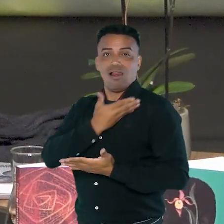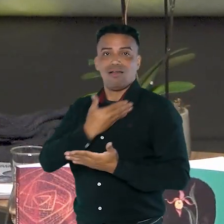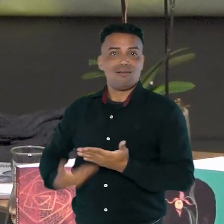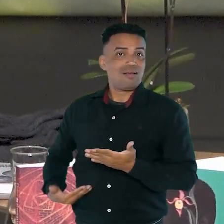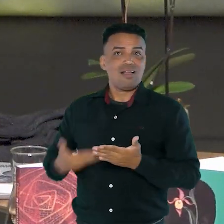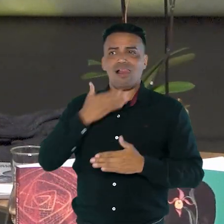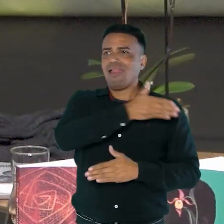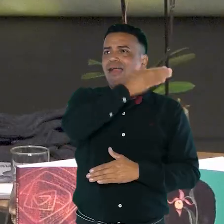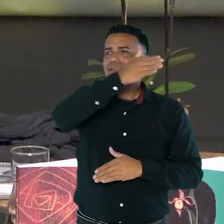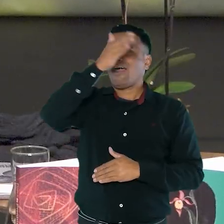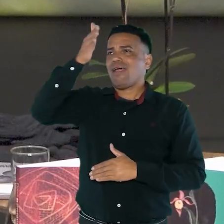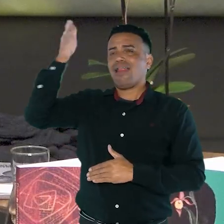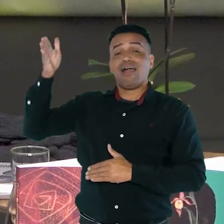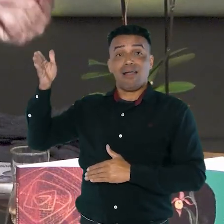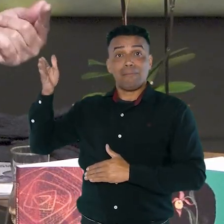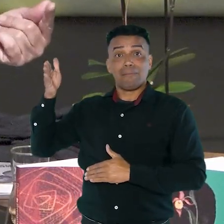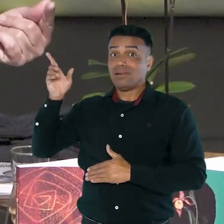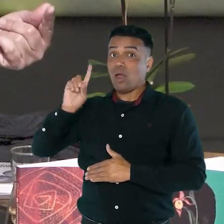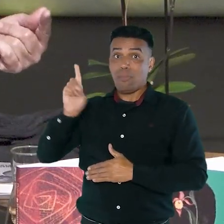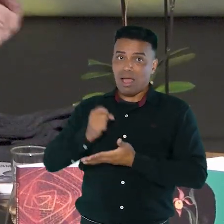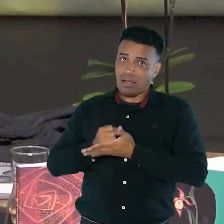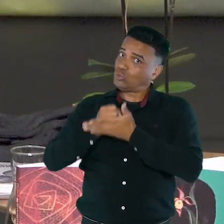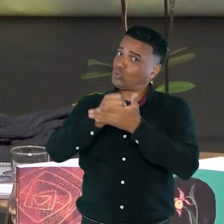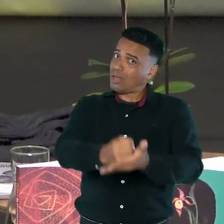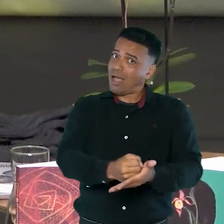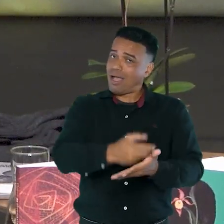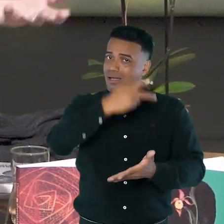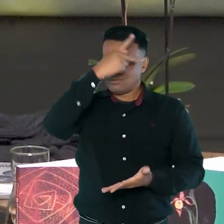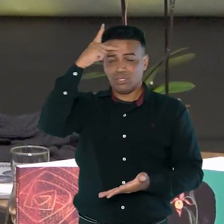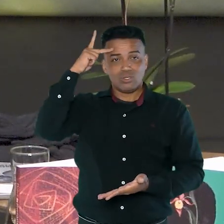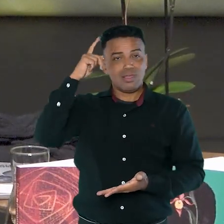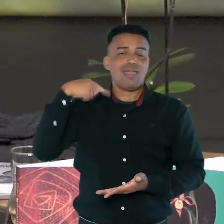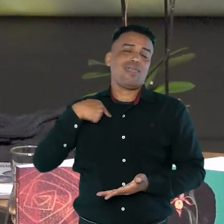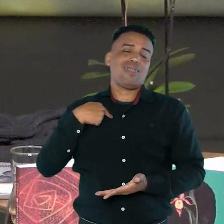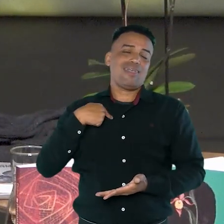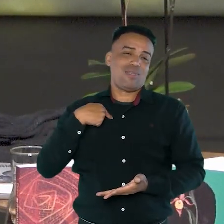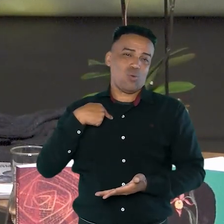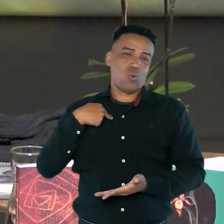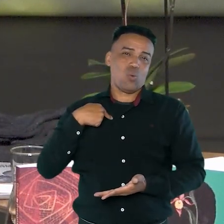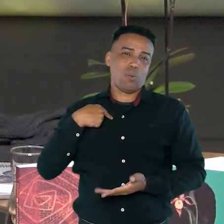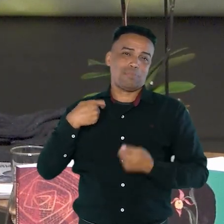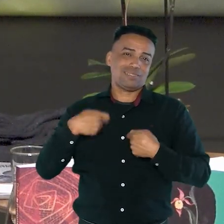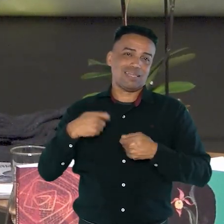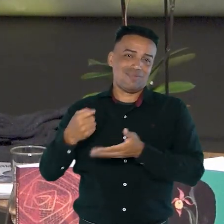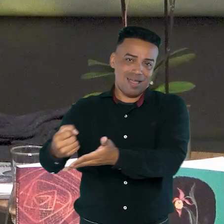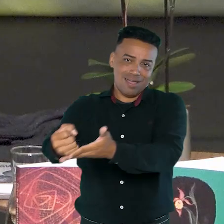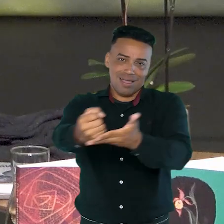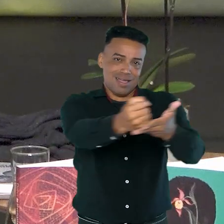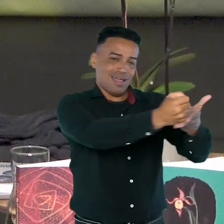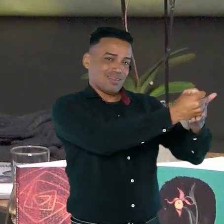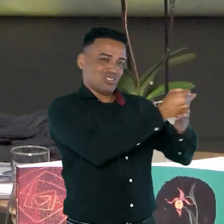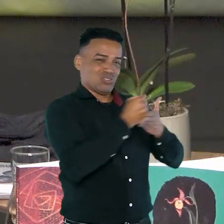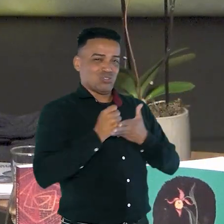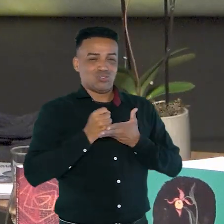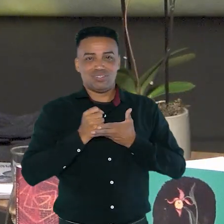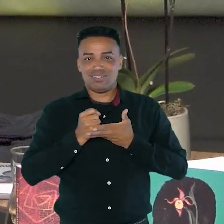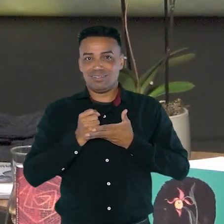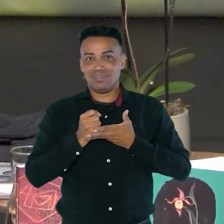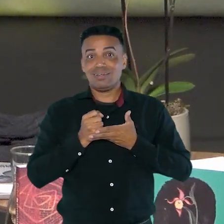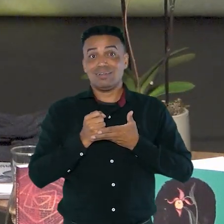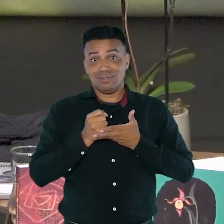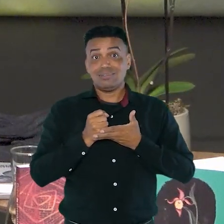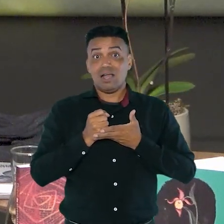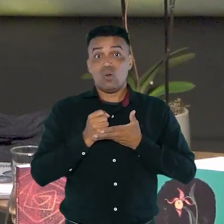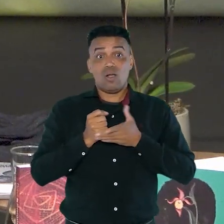pude. Mas não para ajudar as pessoas, porque eu precisava desse tipo de ajuda. Porque, além de belas, as